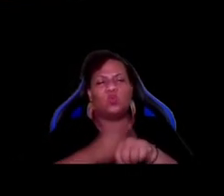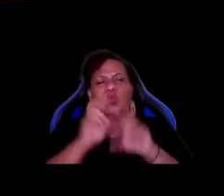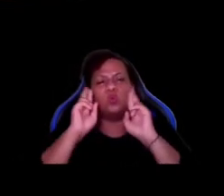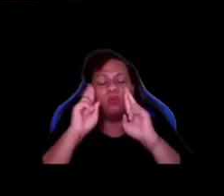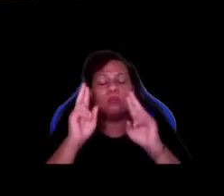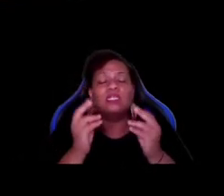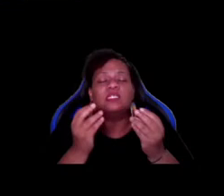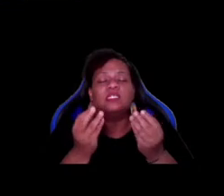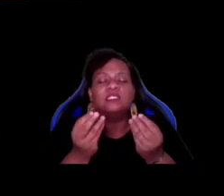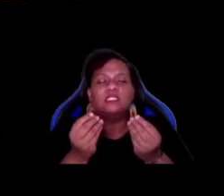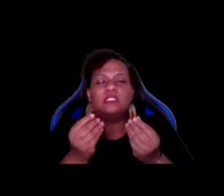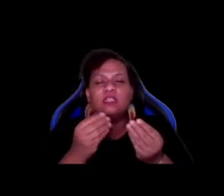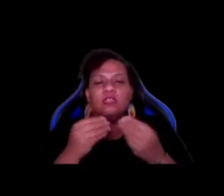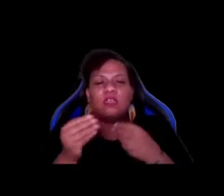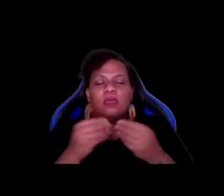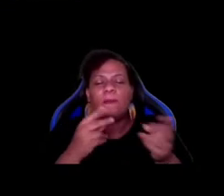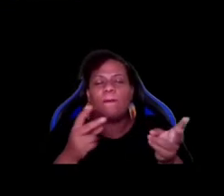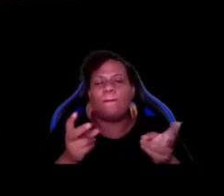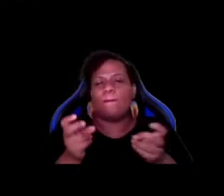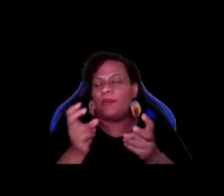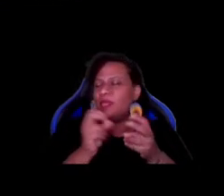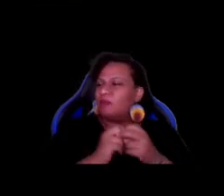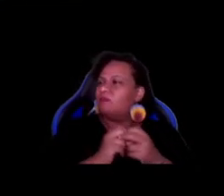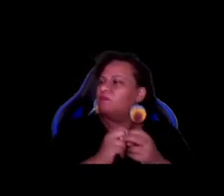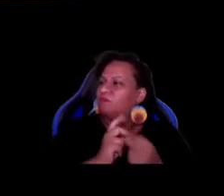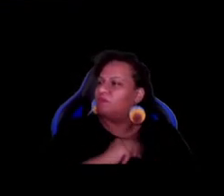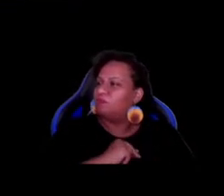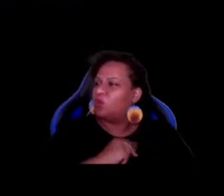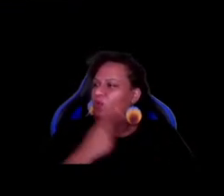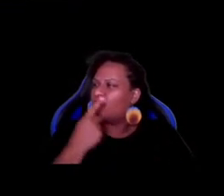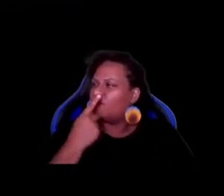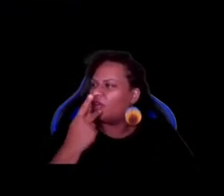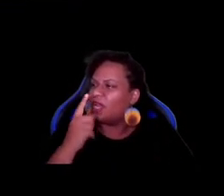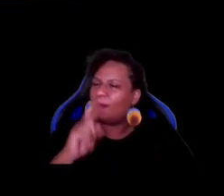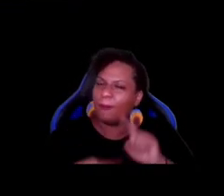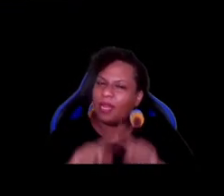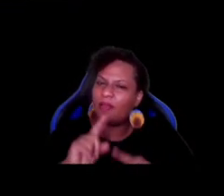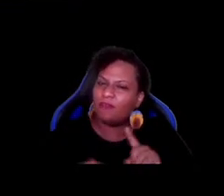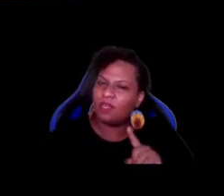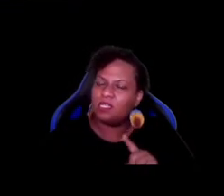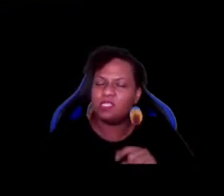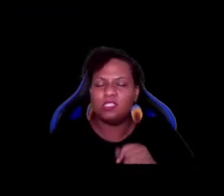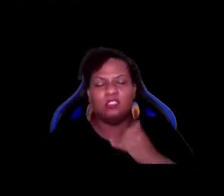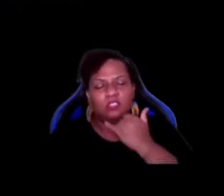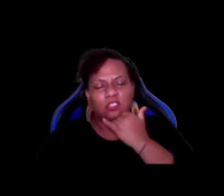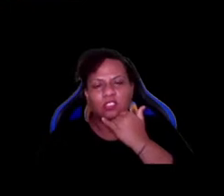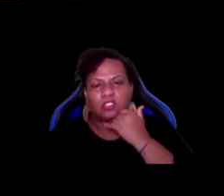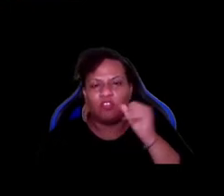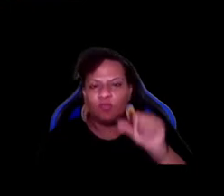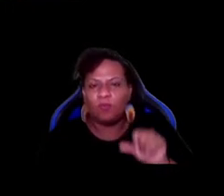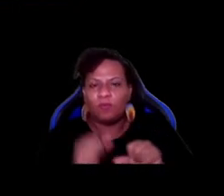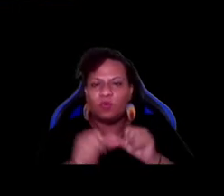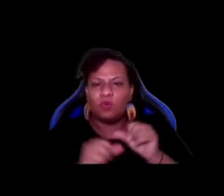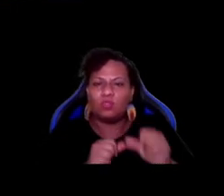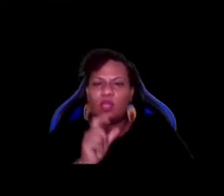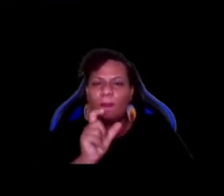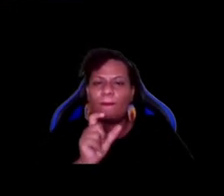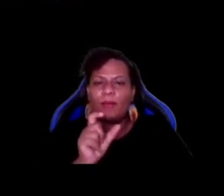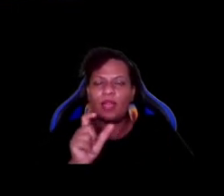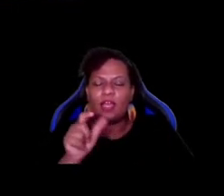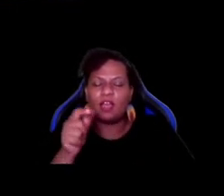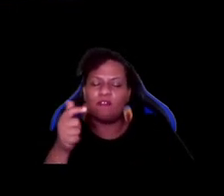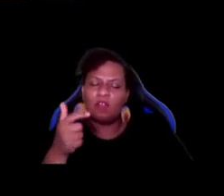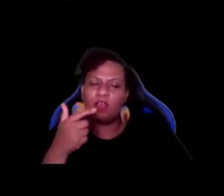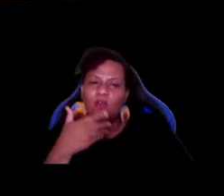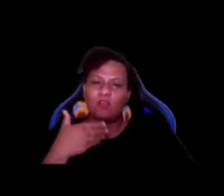sensibilidade, a percepção de ver, poxa, peraí, em vez de eu falar um palavrão, eu vou mudar para uma outra palavra, porque tem uma